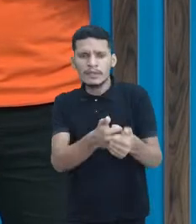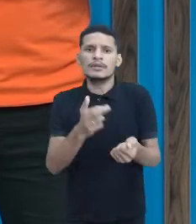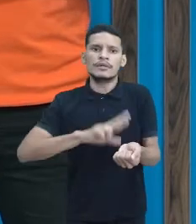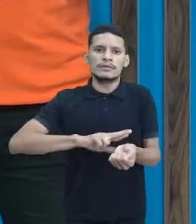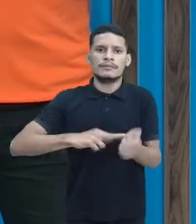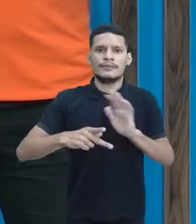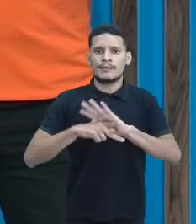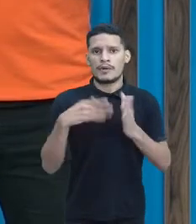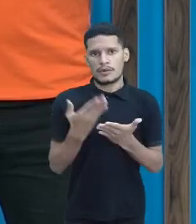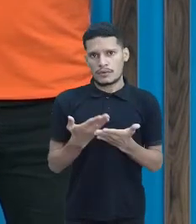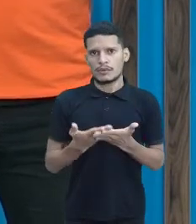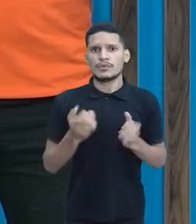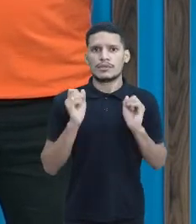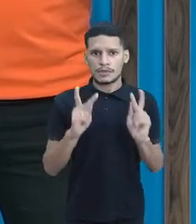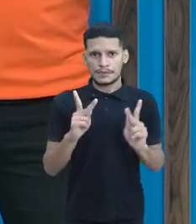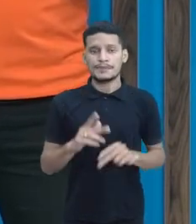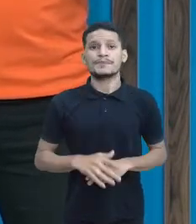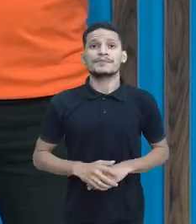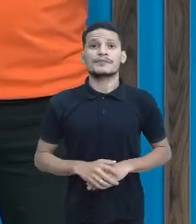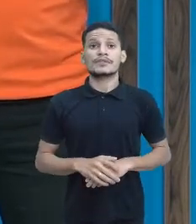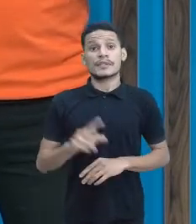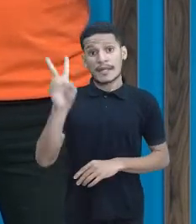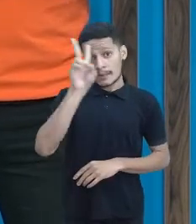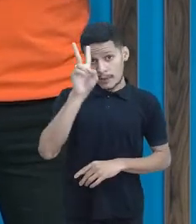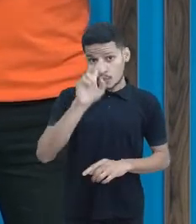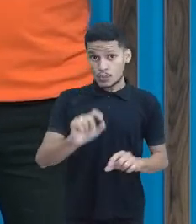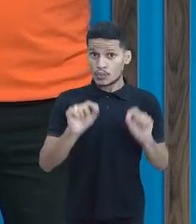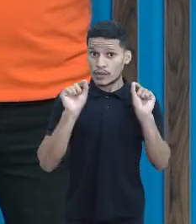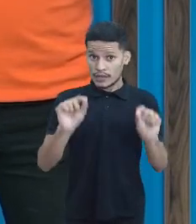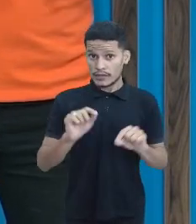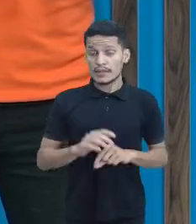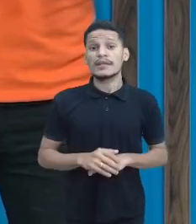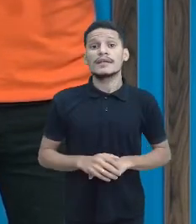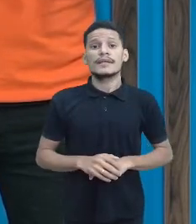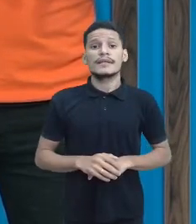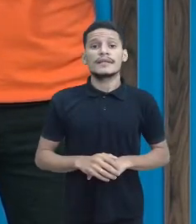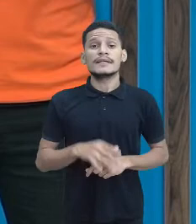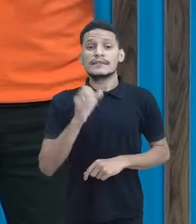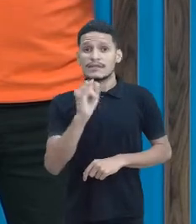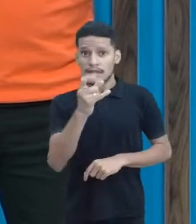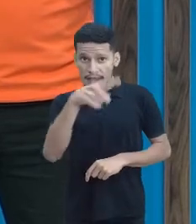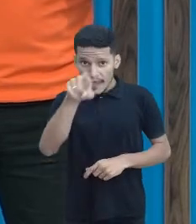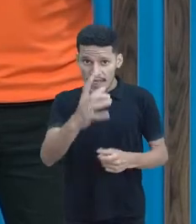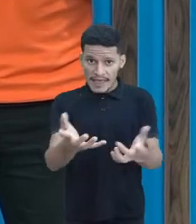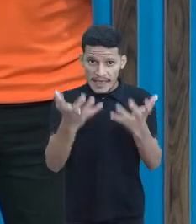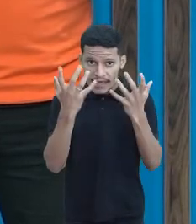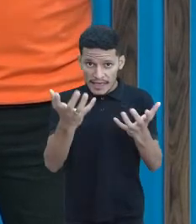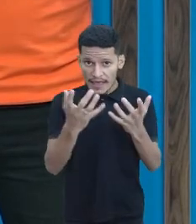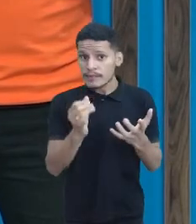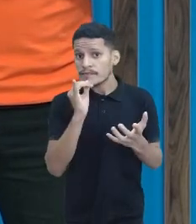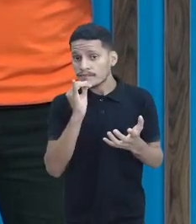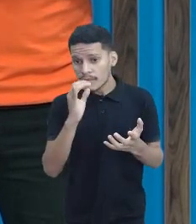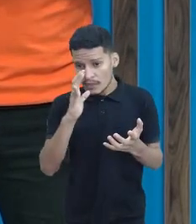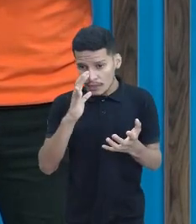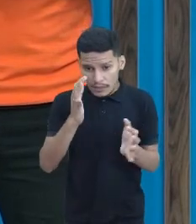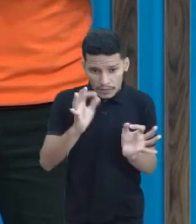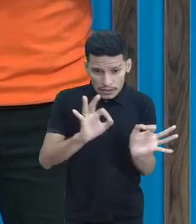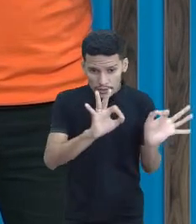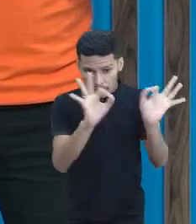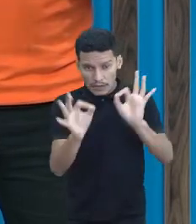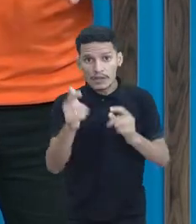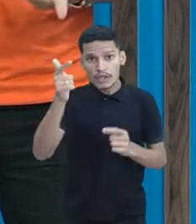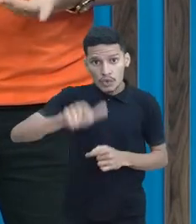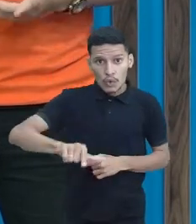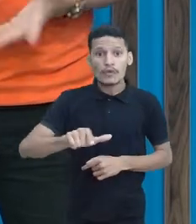certo? Então, só lembrando para vocês que se vocês quiserem reprisar essa aula, à tarde ela passa aí também.